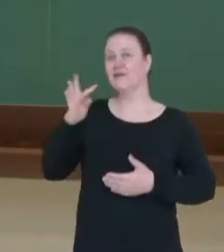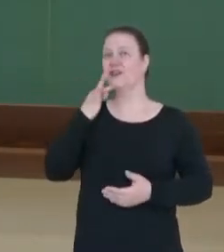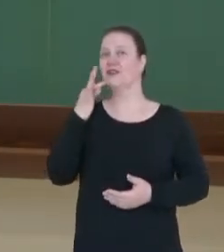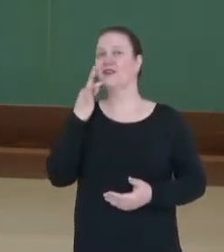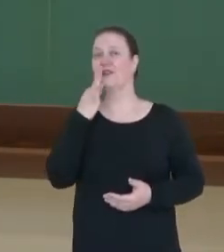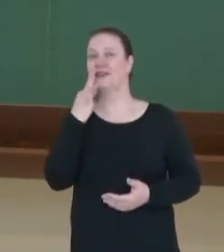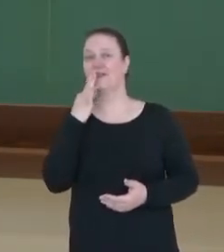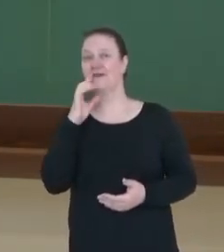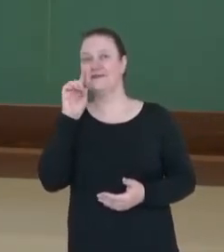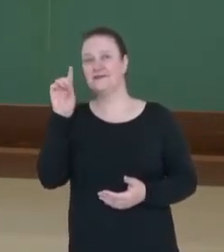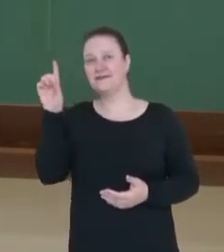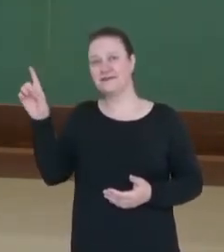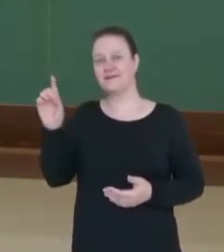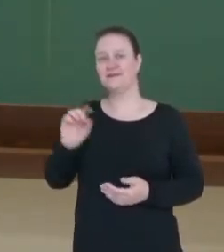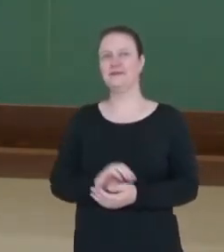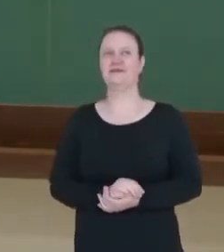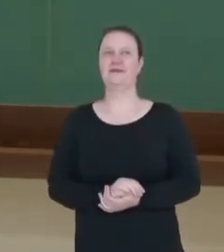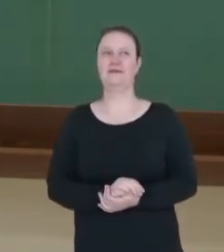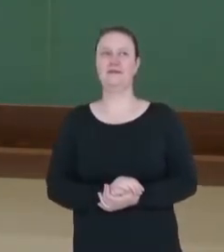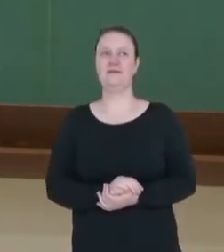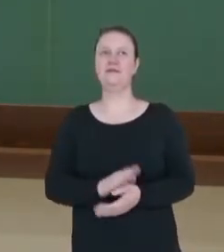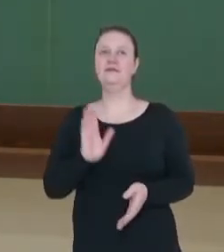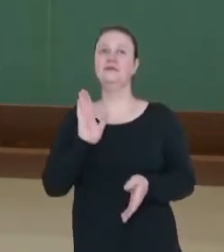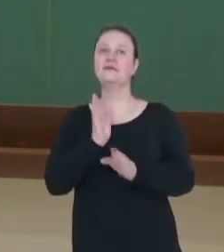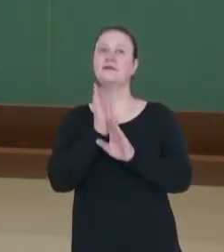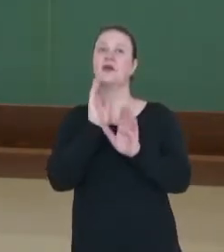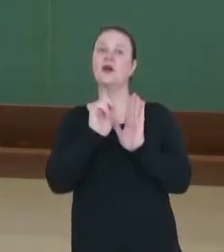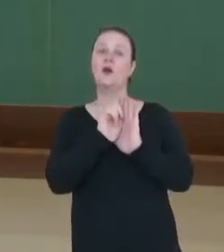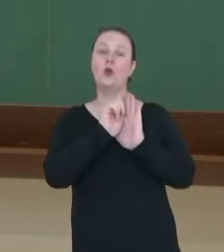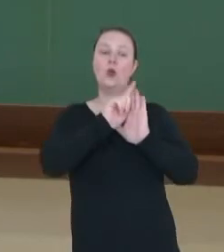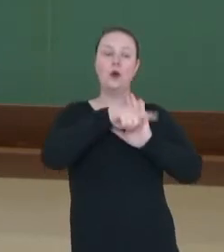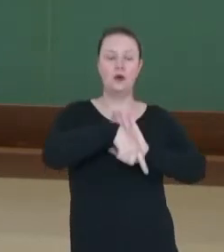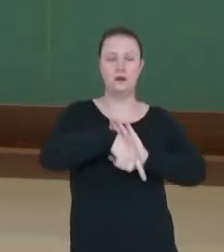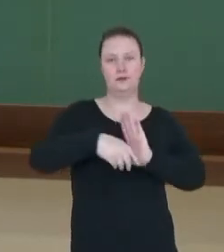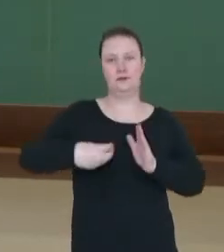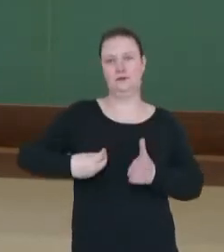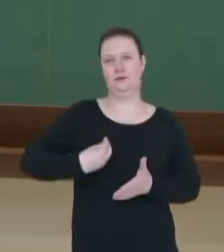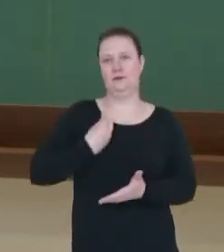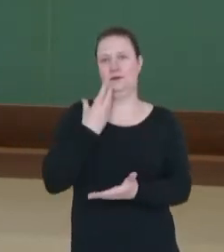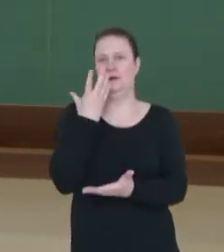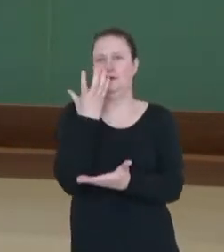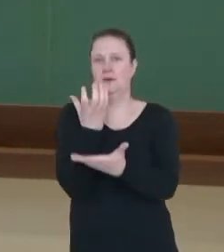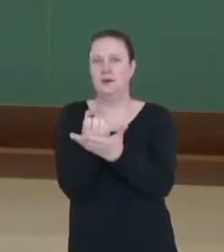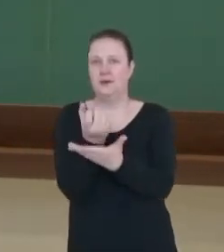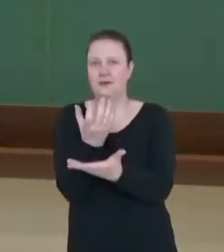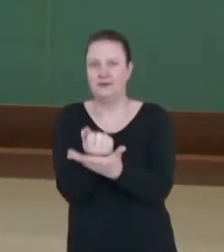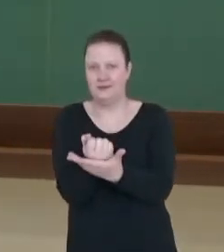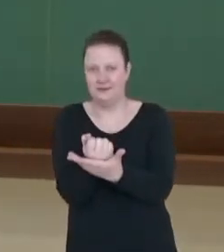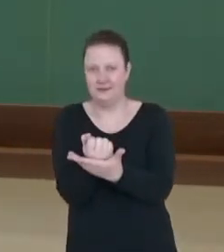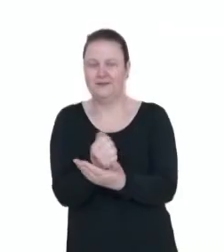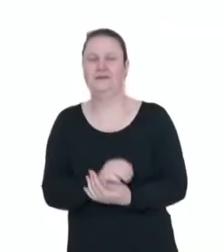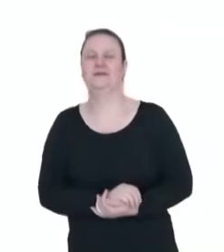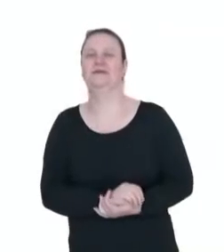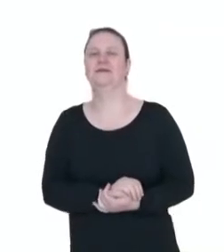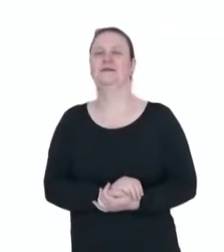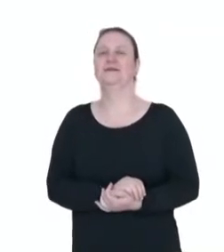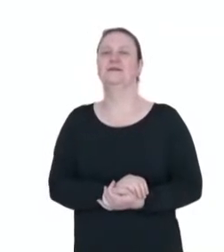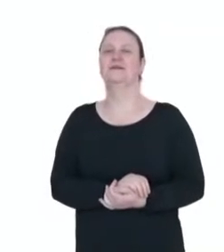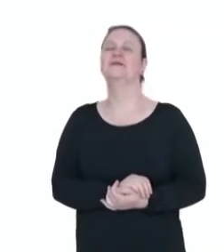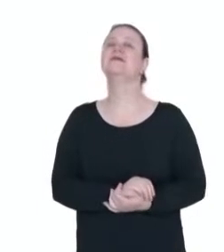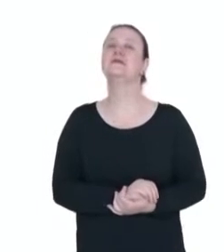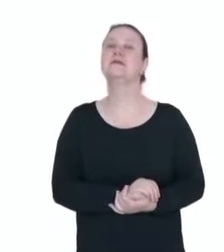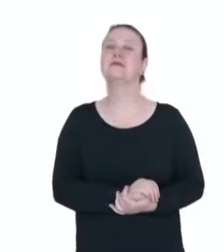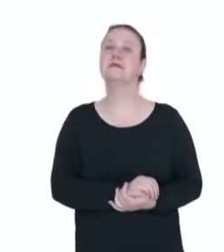conhecer Manuel de Barros através do gênero biografia. Vamos lá?